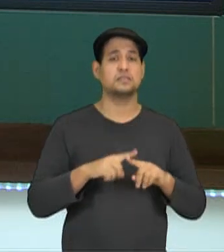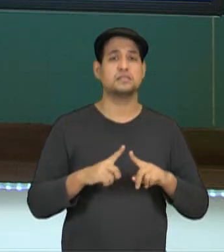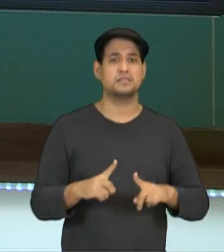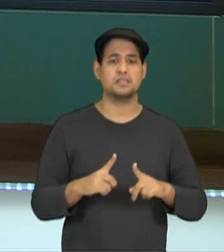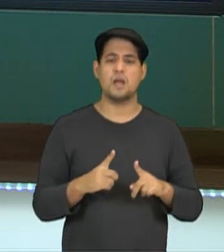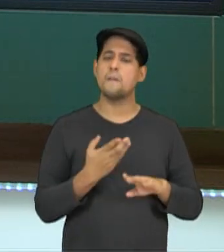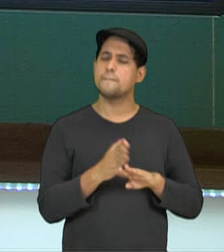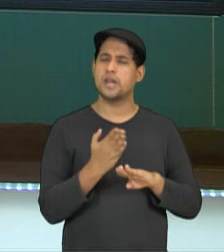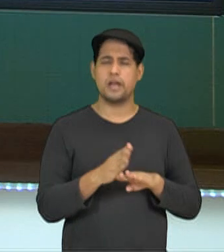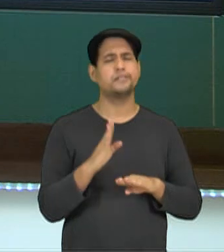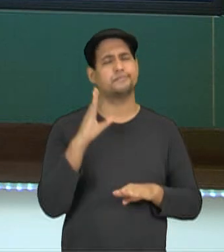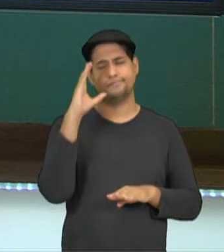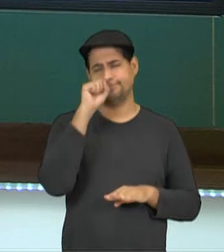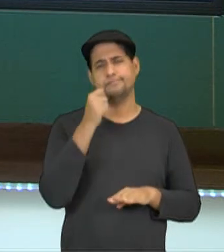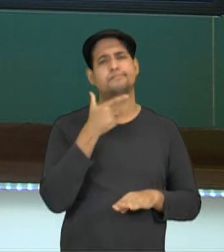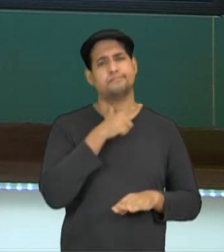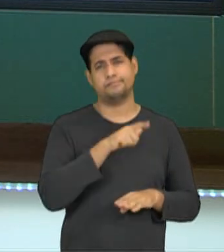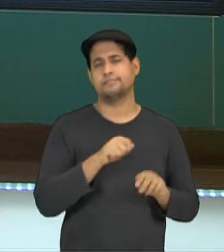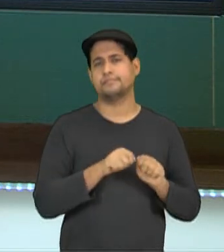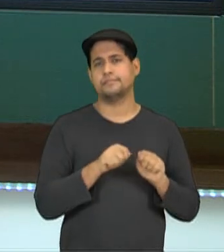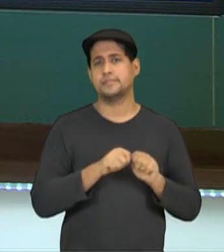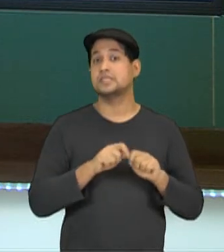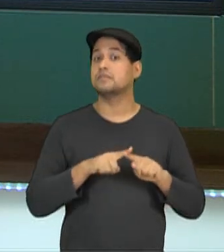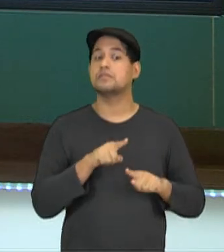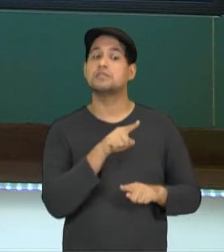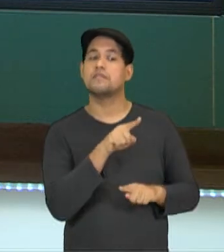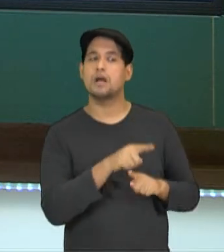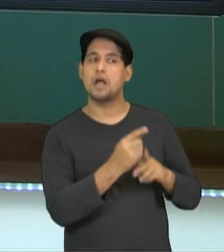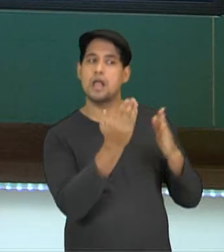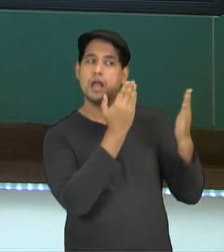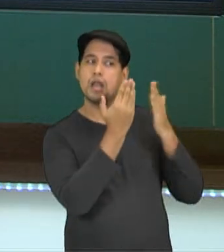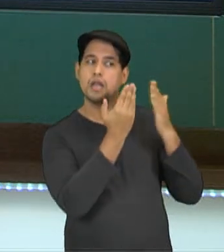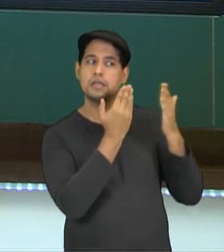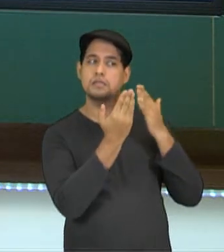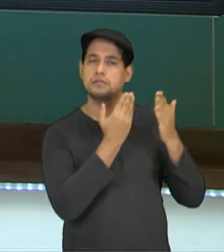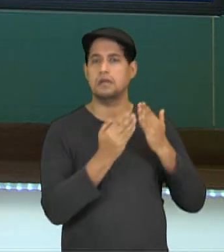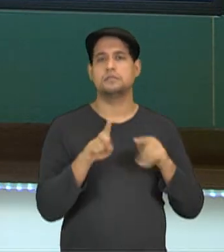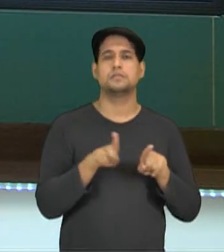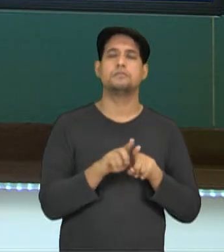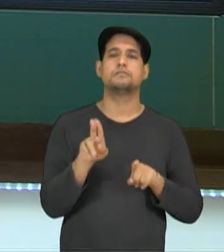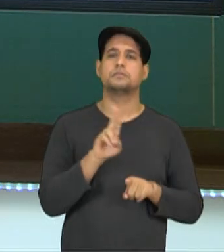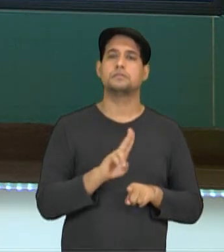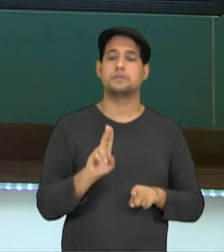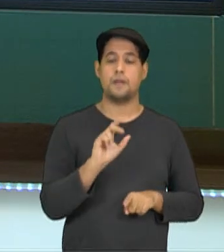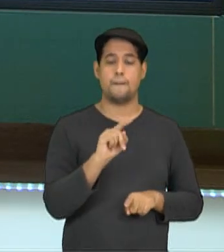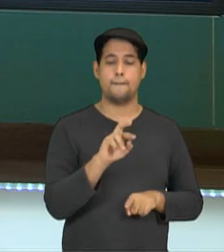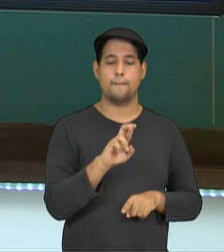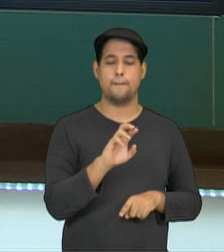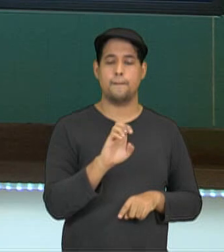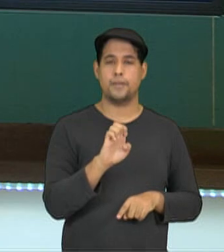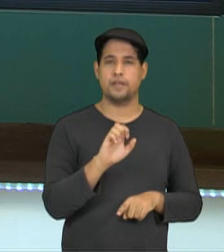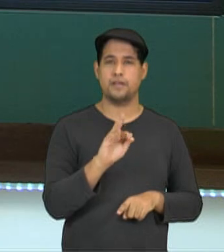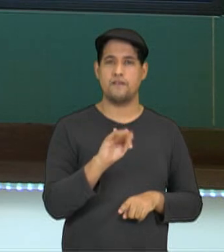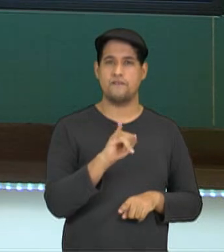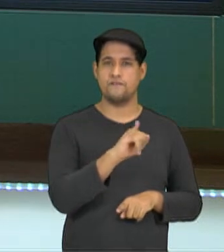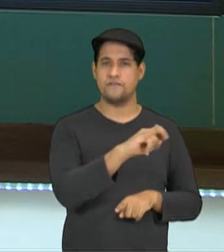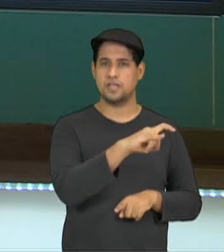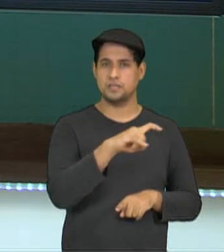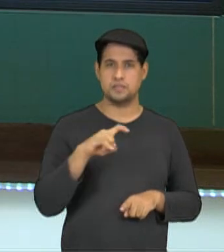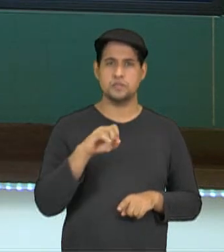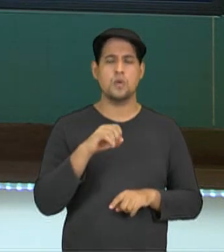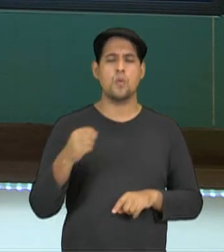com prática você não consiga fazer. Você vai colocar um prefixo, ou seja, você vai analisar